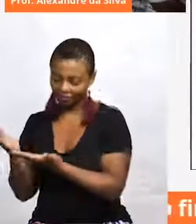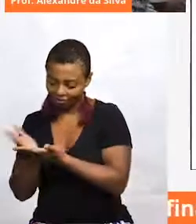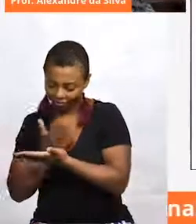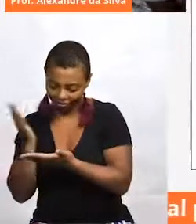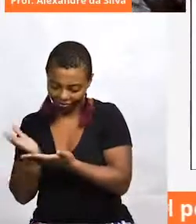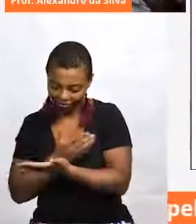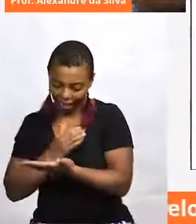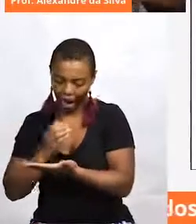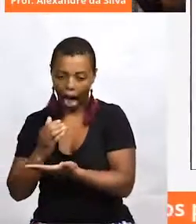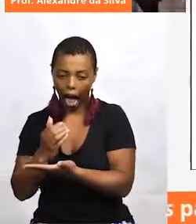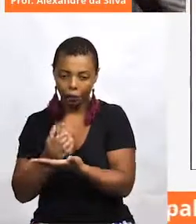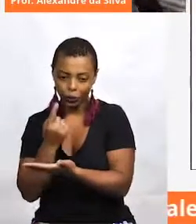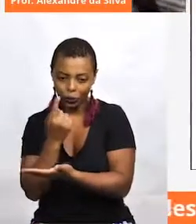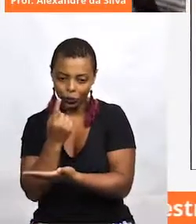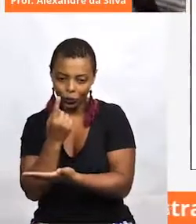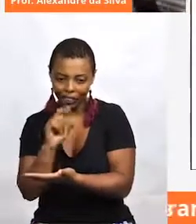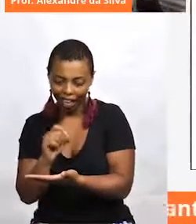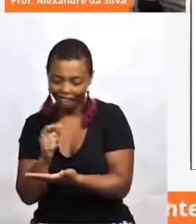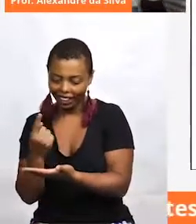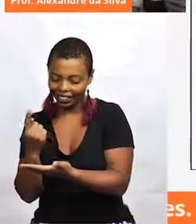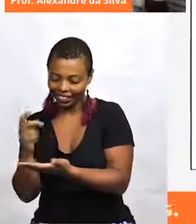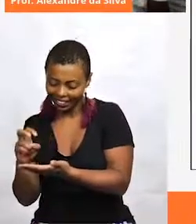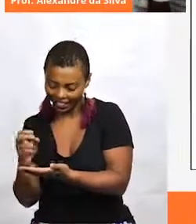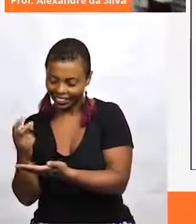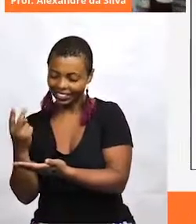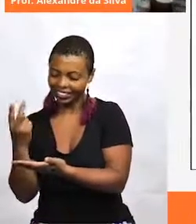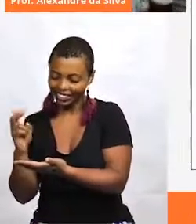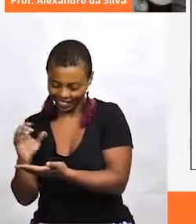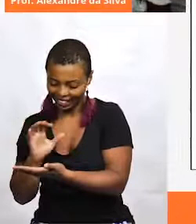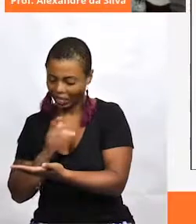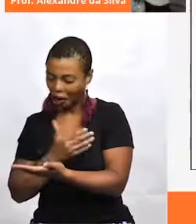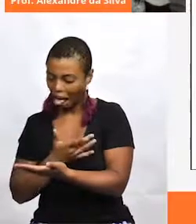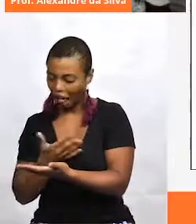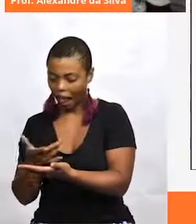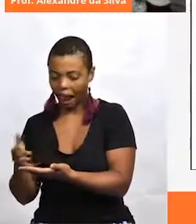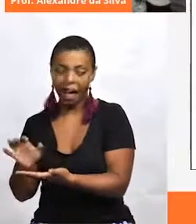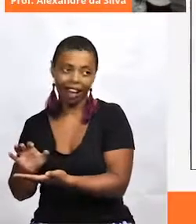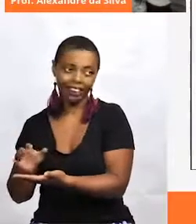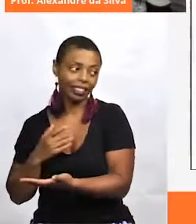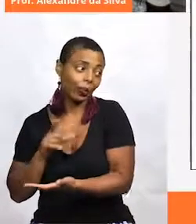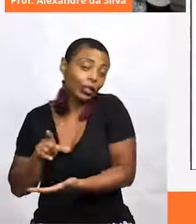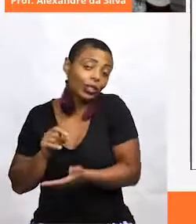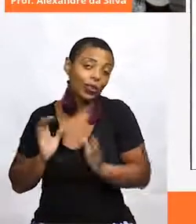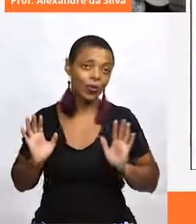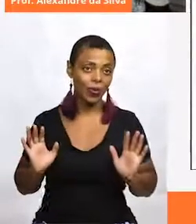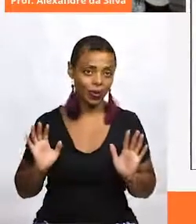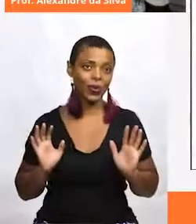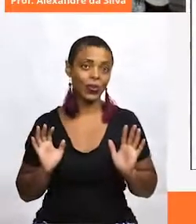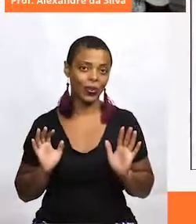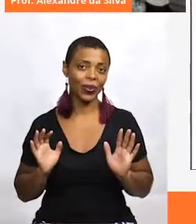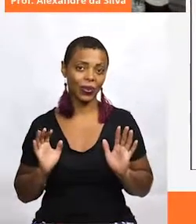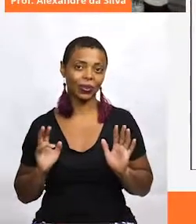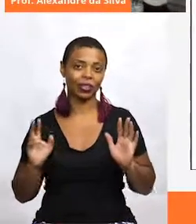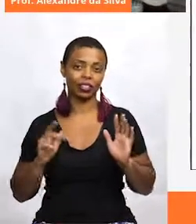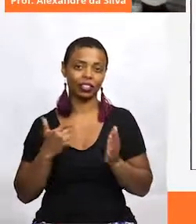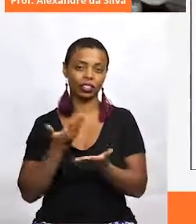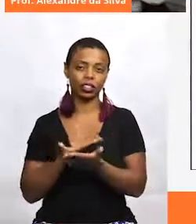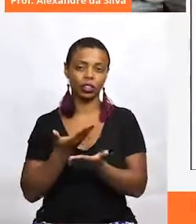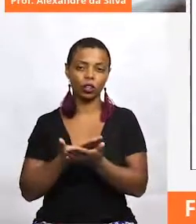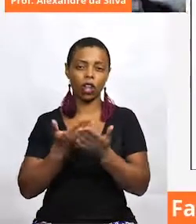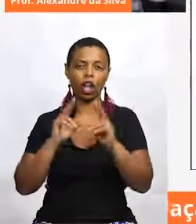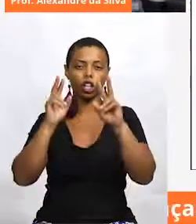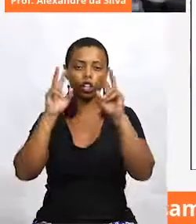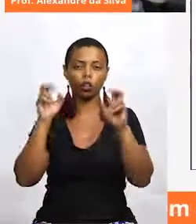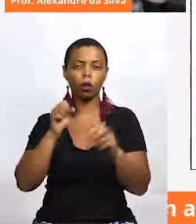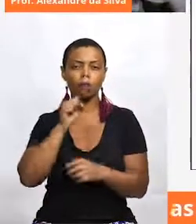capítulo 20, capítulo 25 e por aí adiante. Então, essa é a escolha que eu fiz para entender o envelhecimento. Eu sempre gostei, na